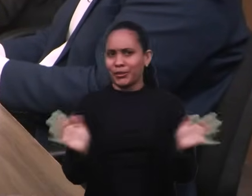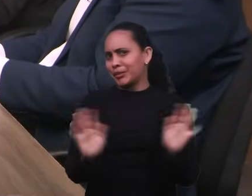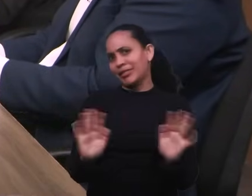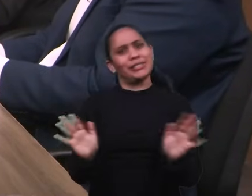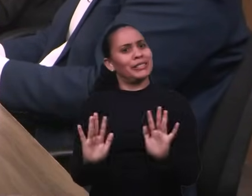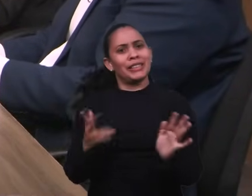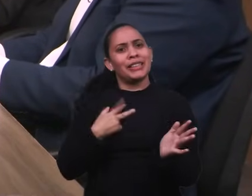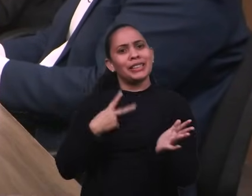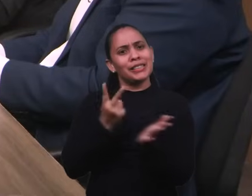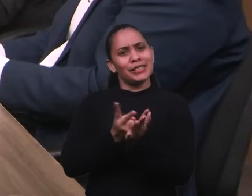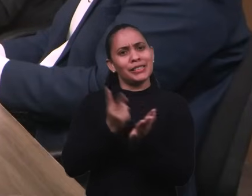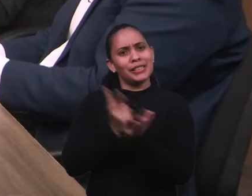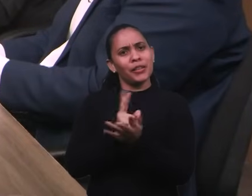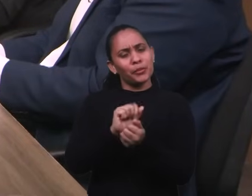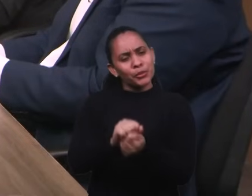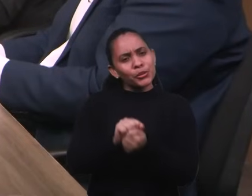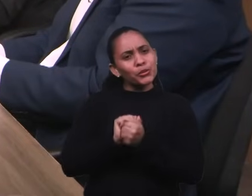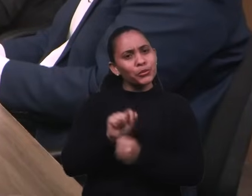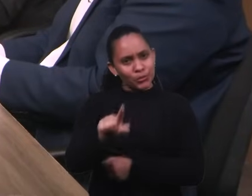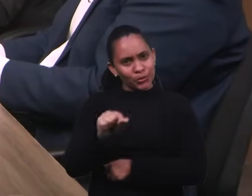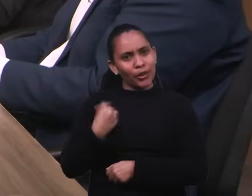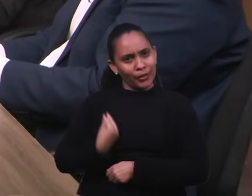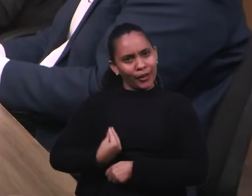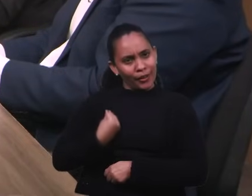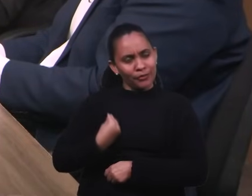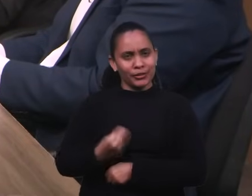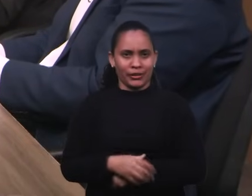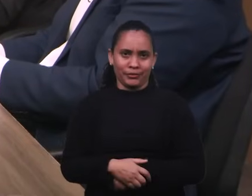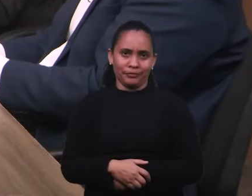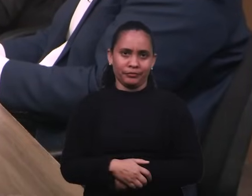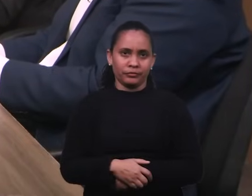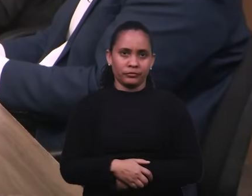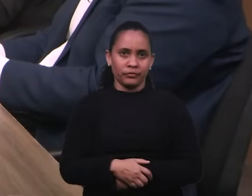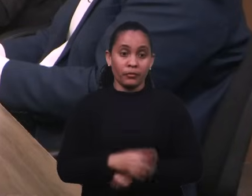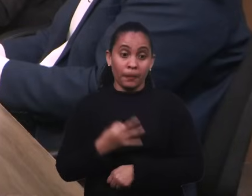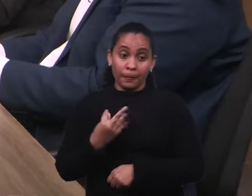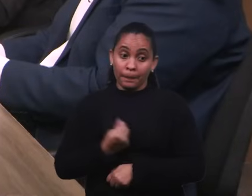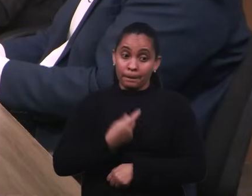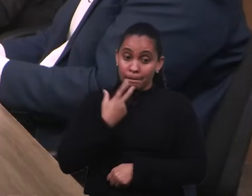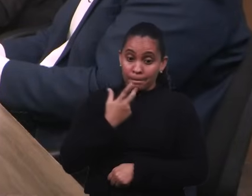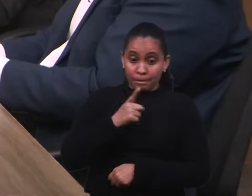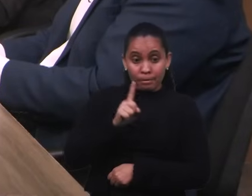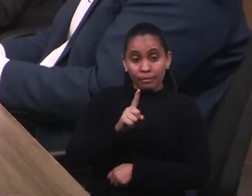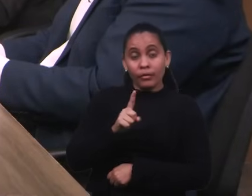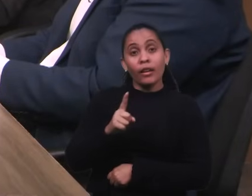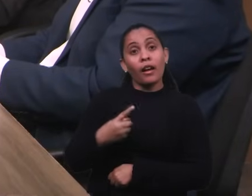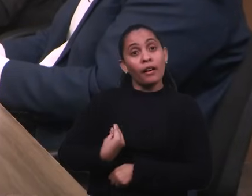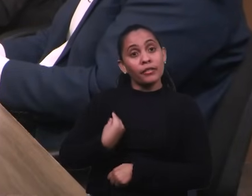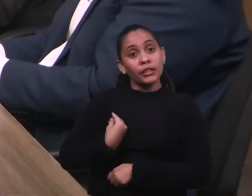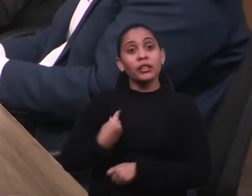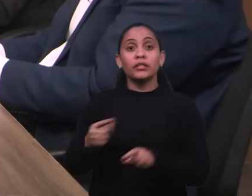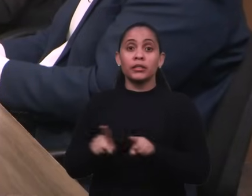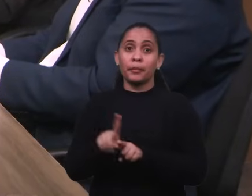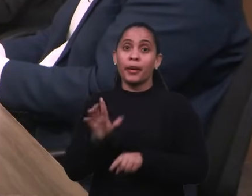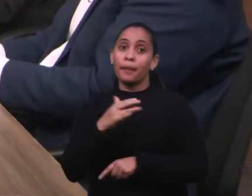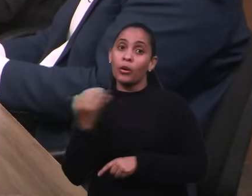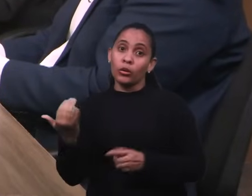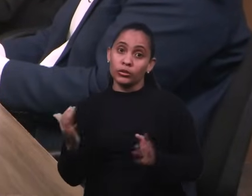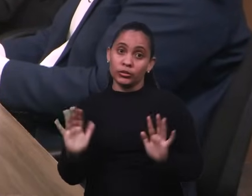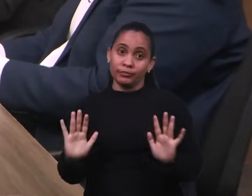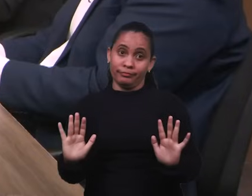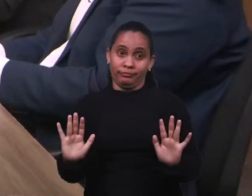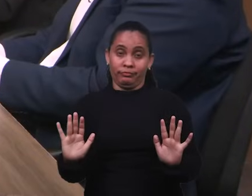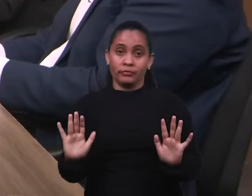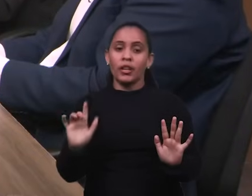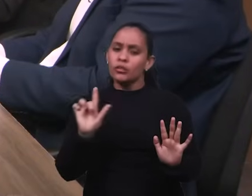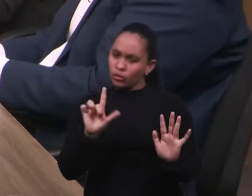desampara. Ele está sempre conosco e fala assim, olha, escolhe a vida. Escolhe a vida. Eu estou colocando diante de ti a vida e a morte. Não, mas olha, mas aí vem o